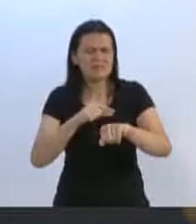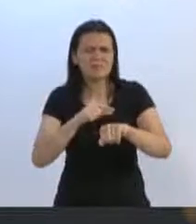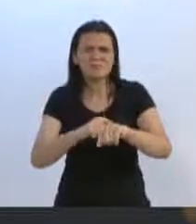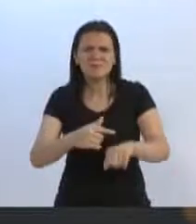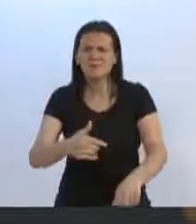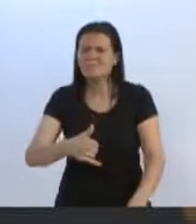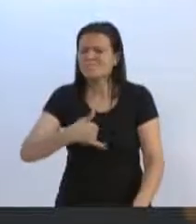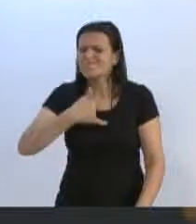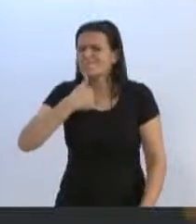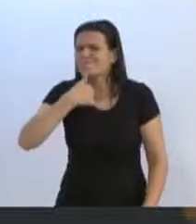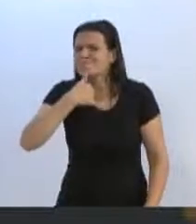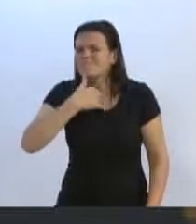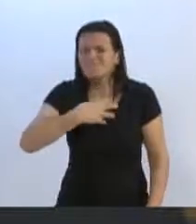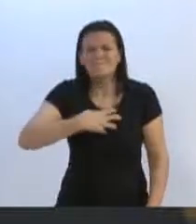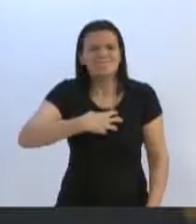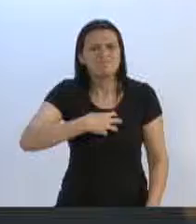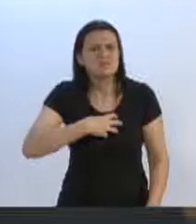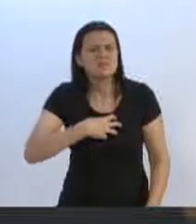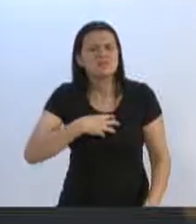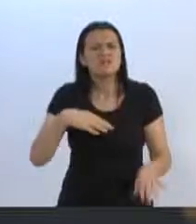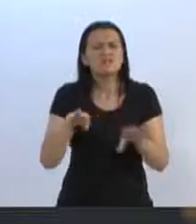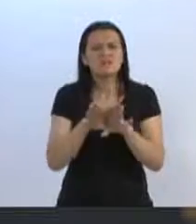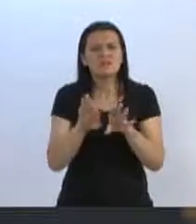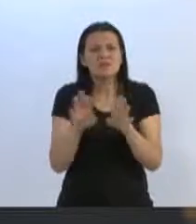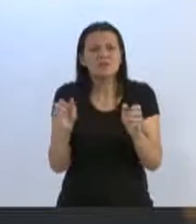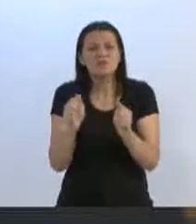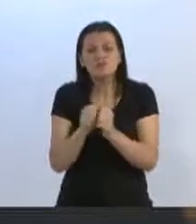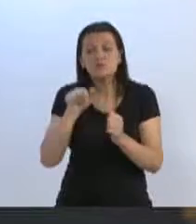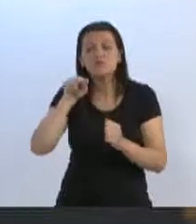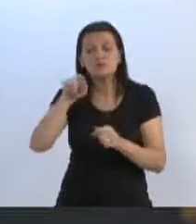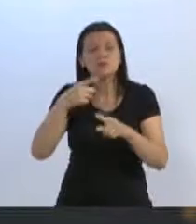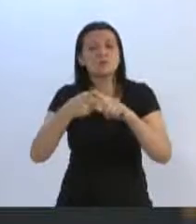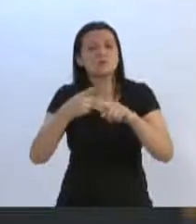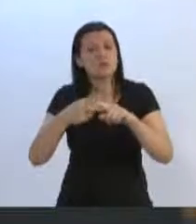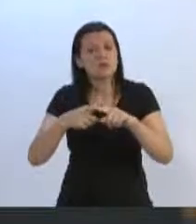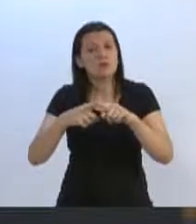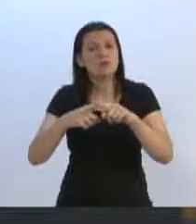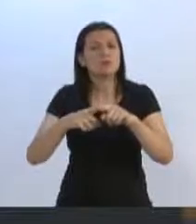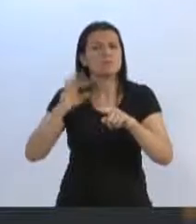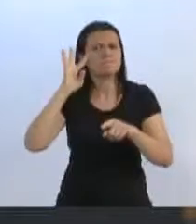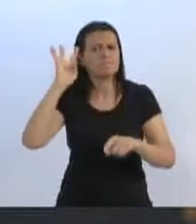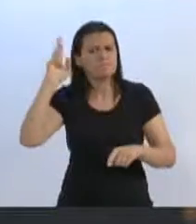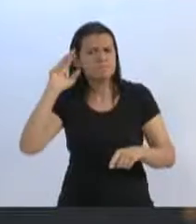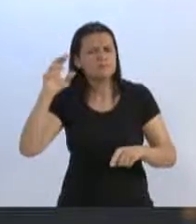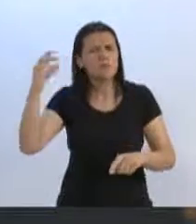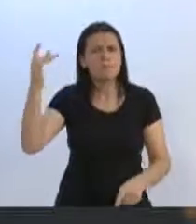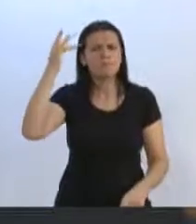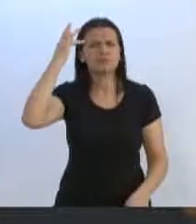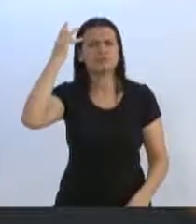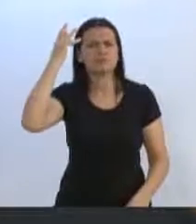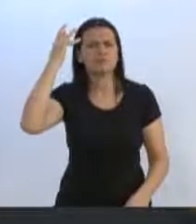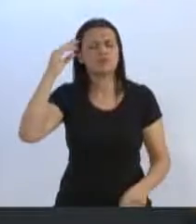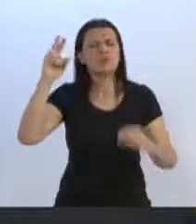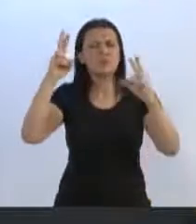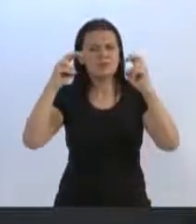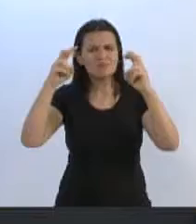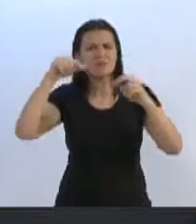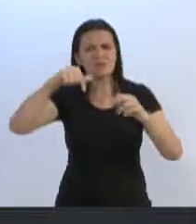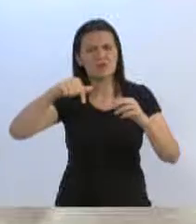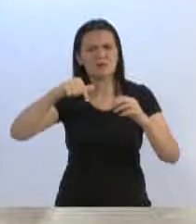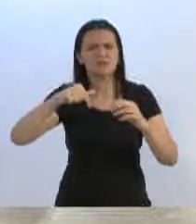luto tremendo e de tristeza, e ao lado da Vossa Excelência, por trazer com lucidez e maturidade um tema como este à